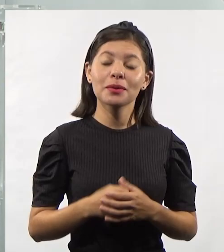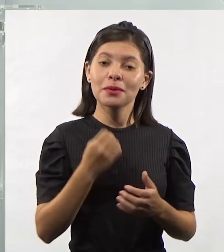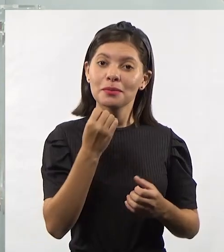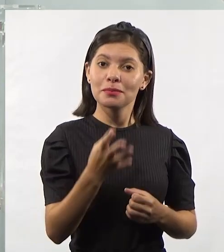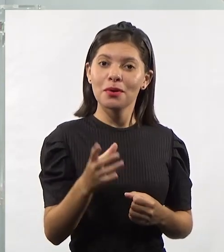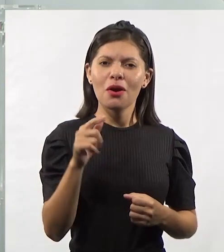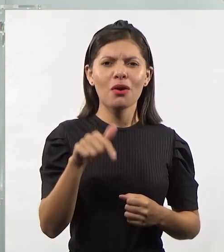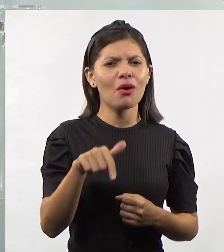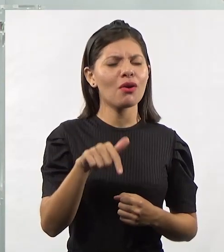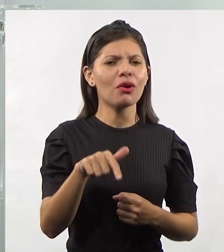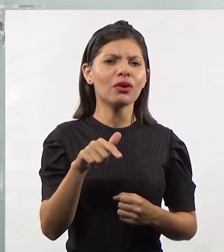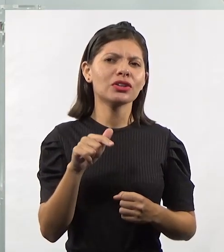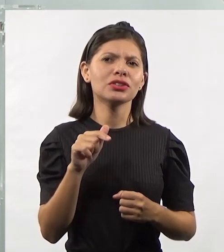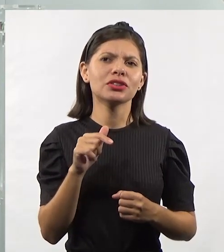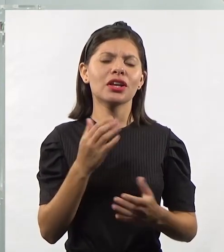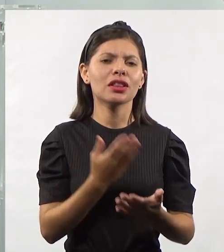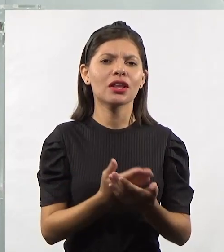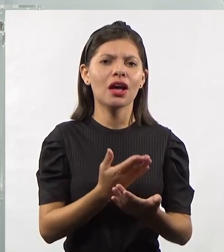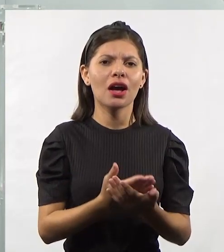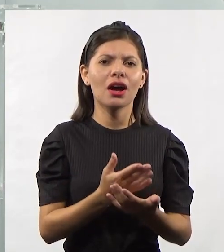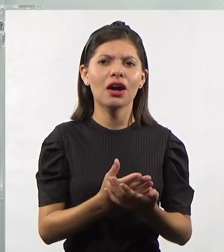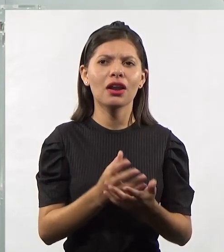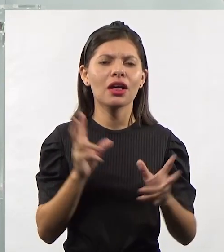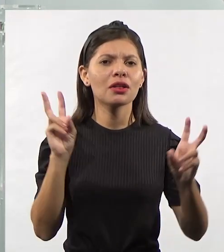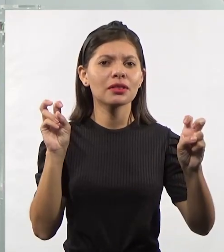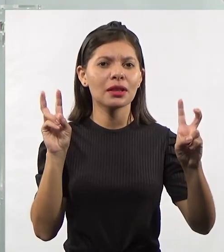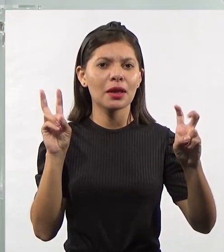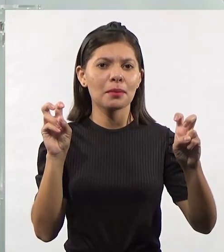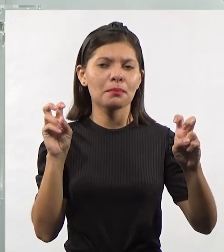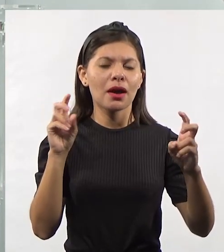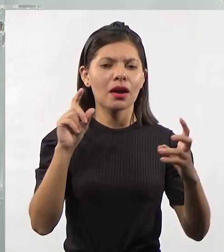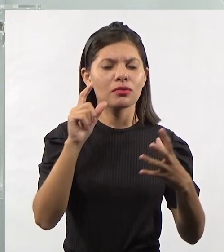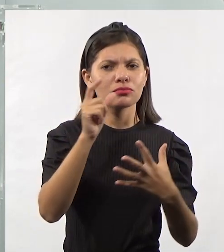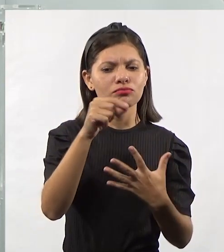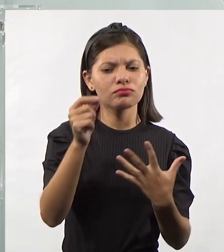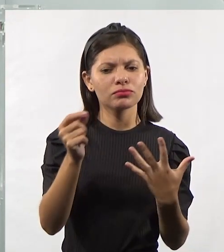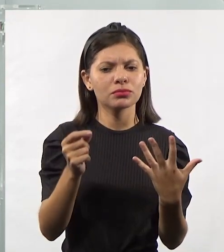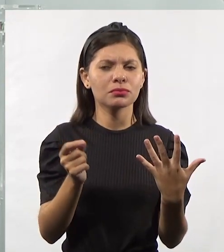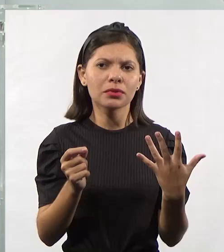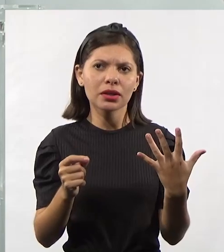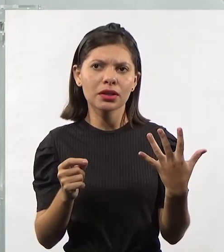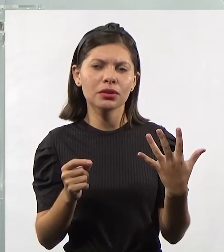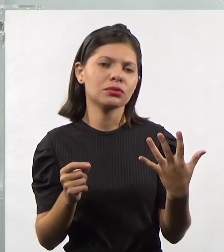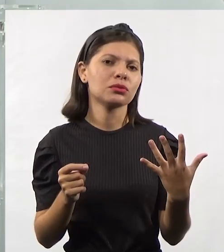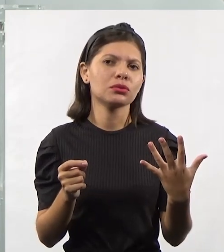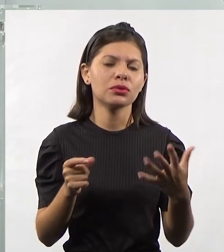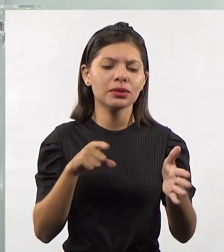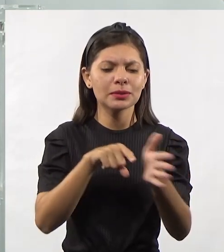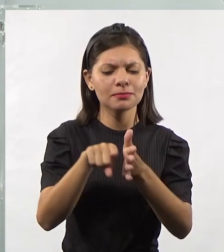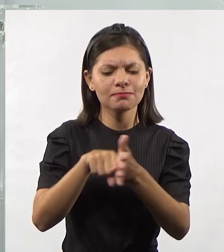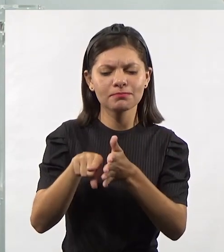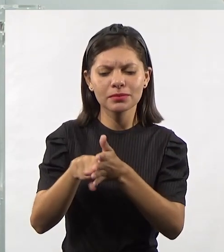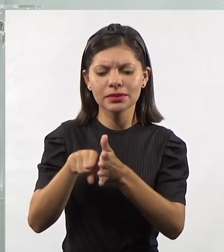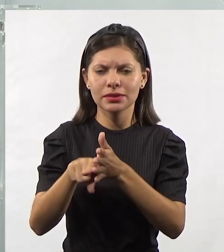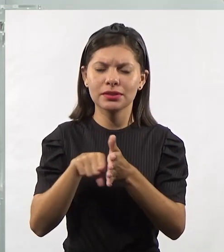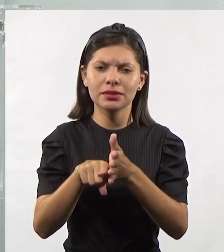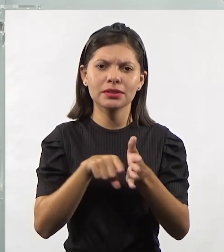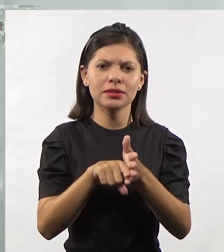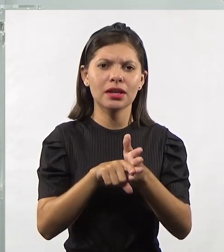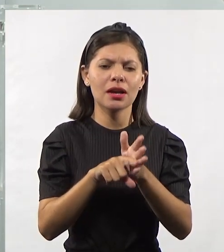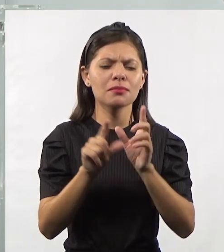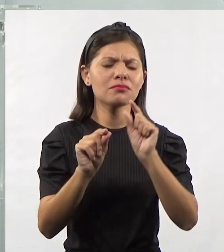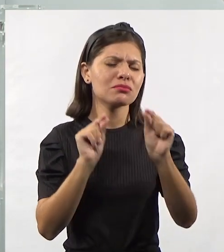bom nesse Episódio vamos tratar sobre instrumentos de pesquisa para que que servem os instrumentos de pesquisa